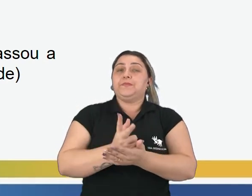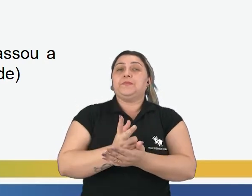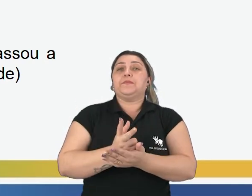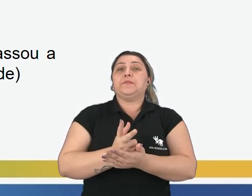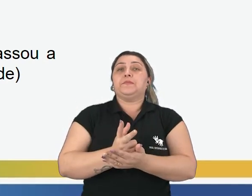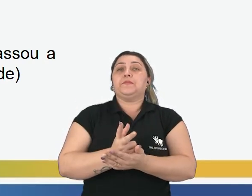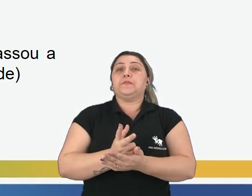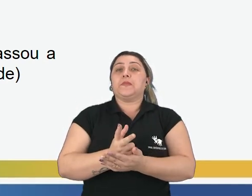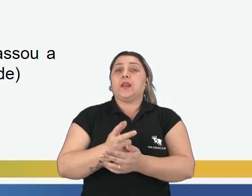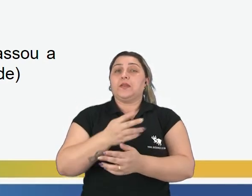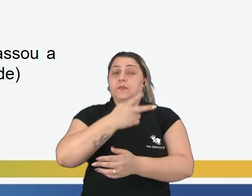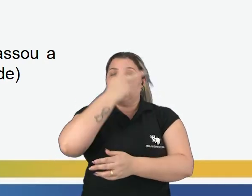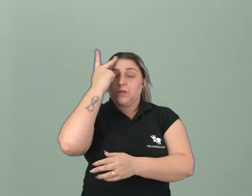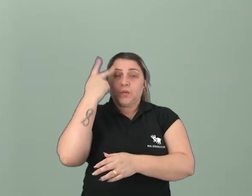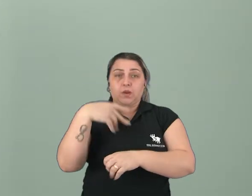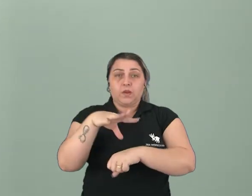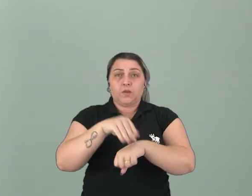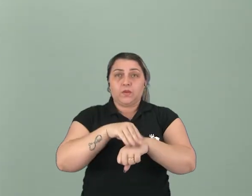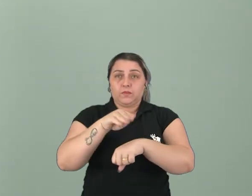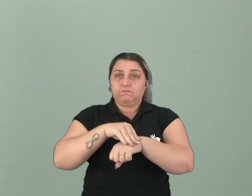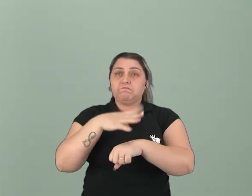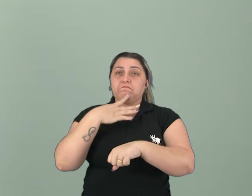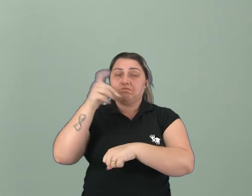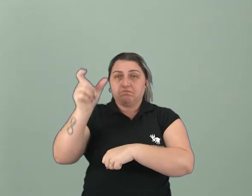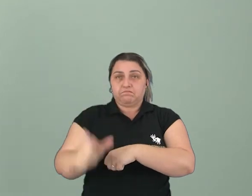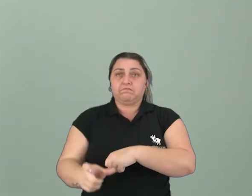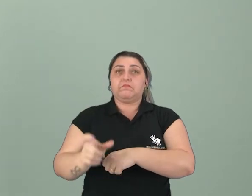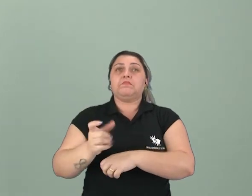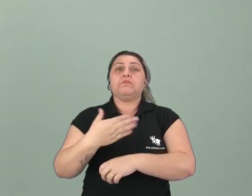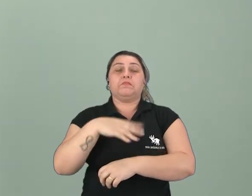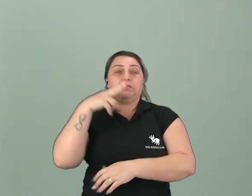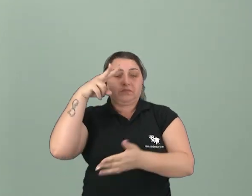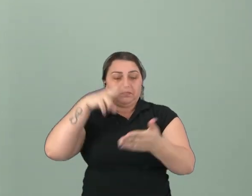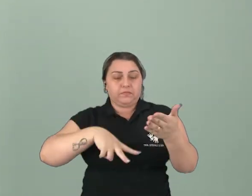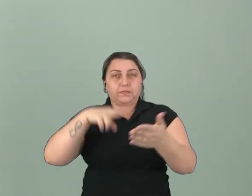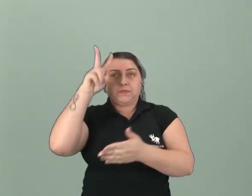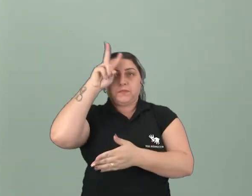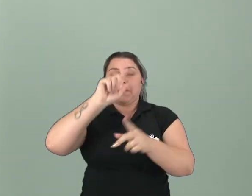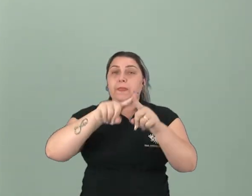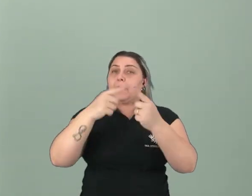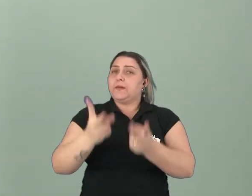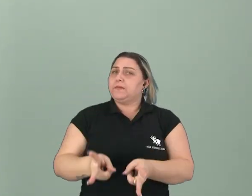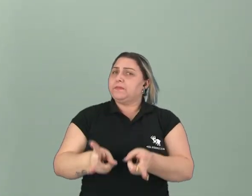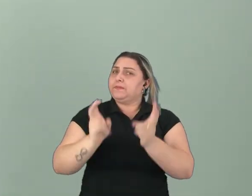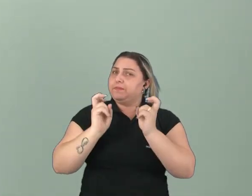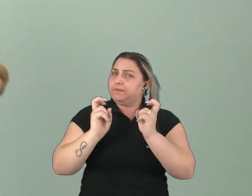toda a cidade. Observaram que às vezes você lê uma história, mas não